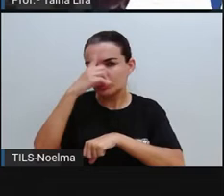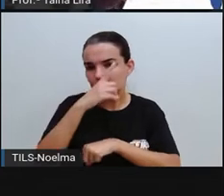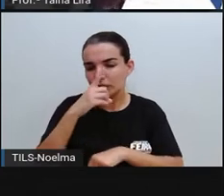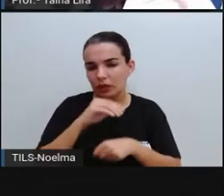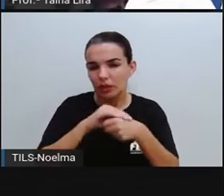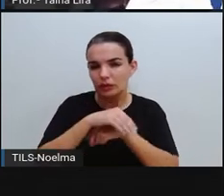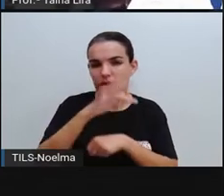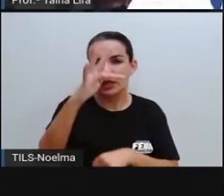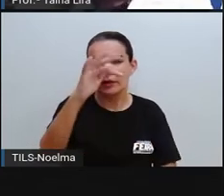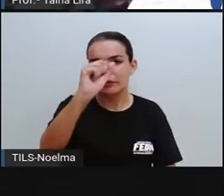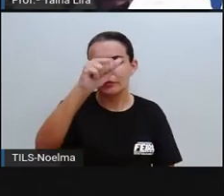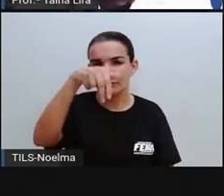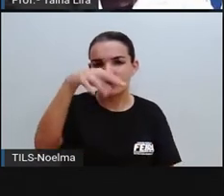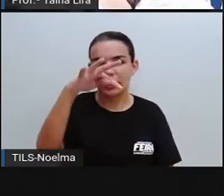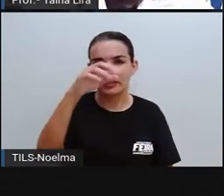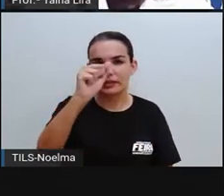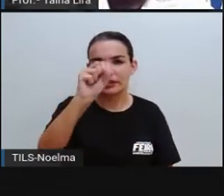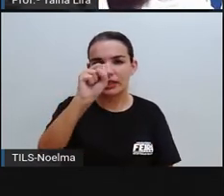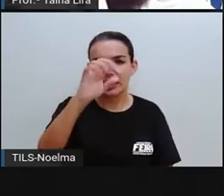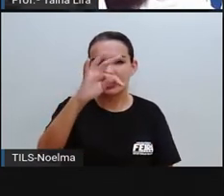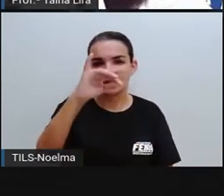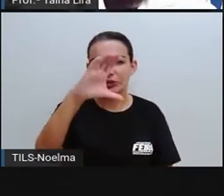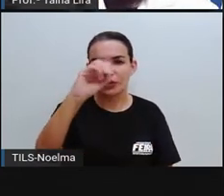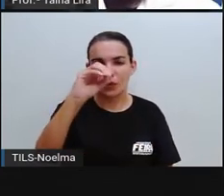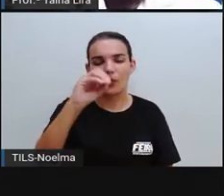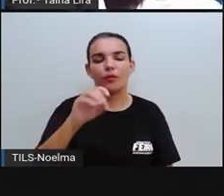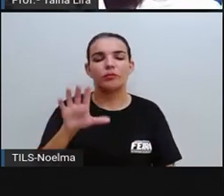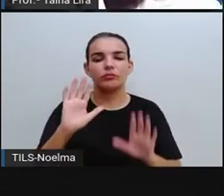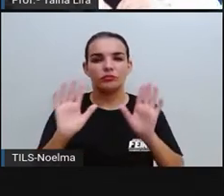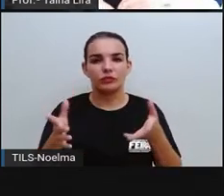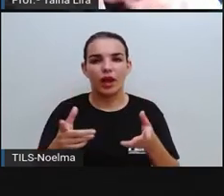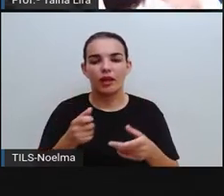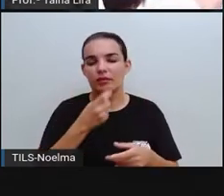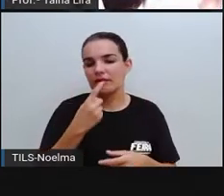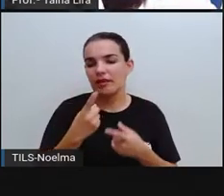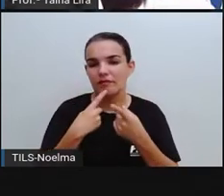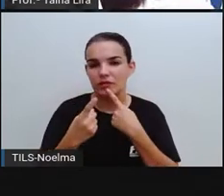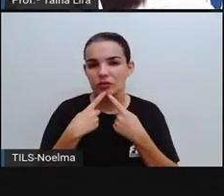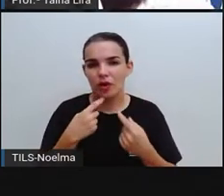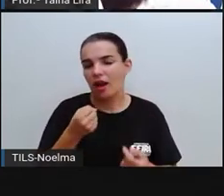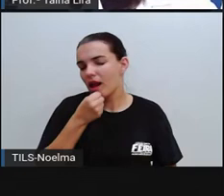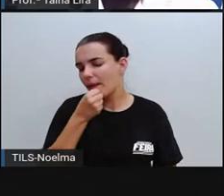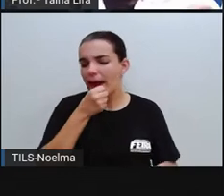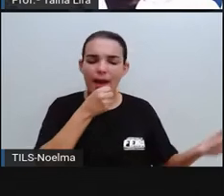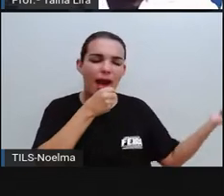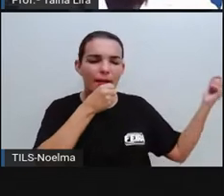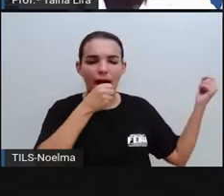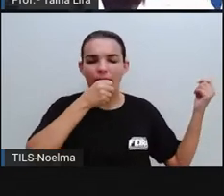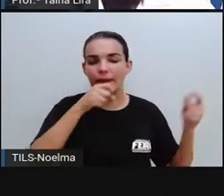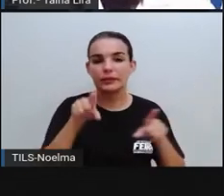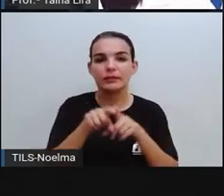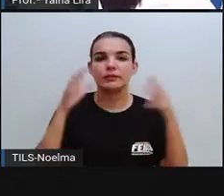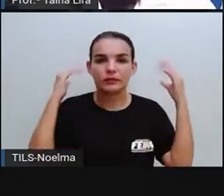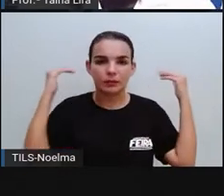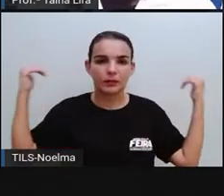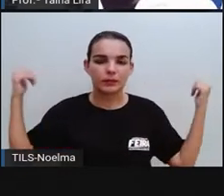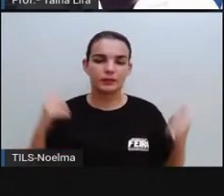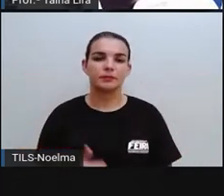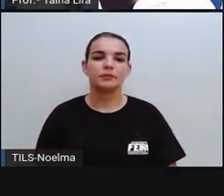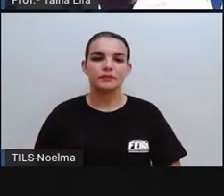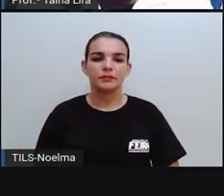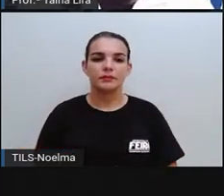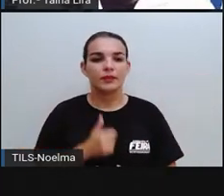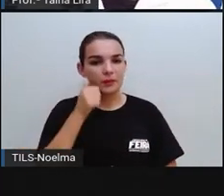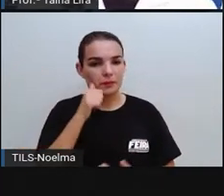certo? E ela já entrevistou aí vários cantores, ela já entrevistou várias pessoas aí famosas, tá? Então,